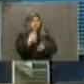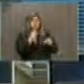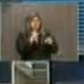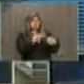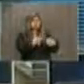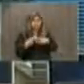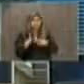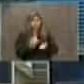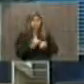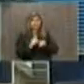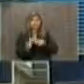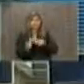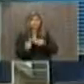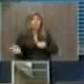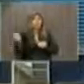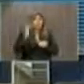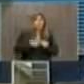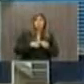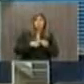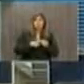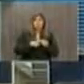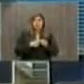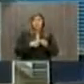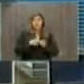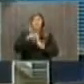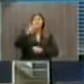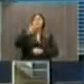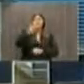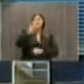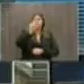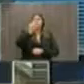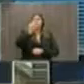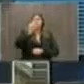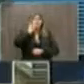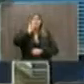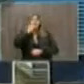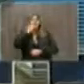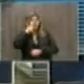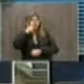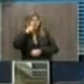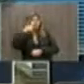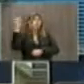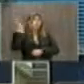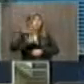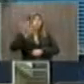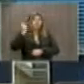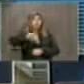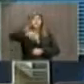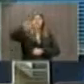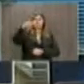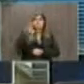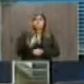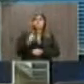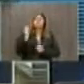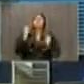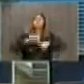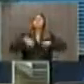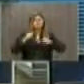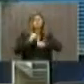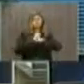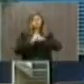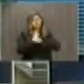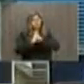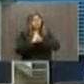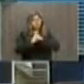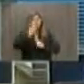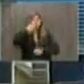necessário voltar ao programa do Pão e Leite, que acabou na cidade de João Pessoa. É necessário que a prefeitura retorne esse compromisso com